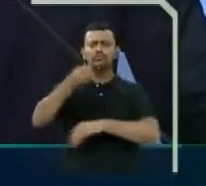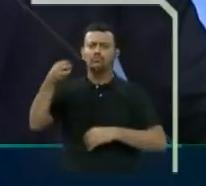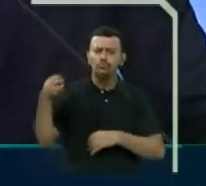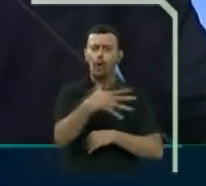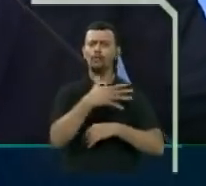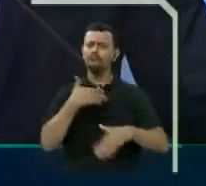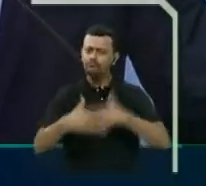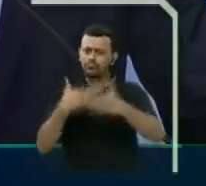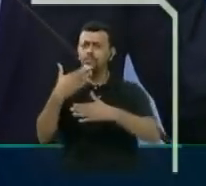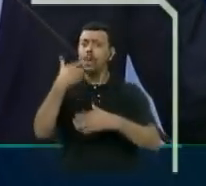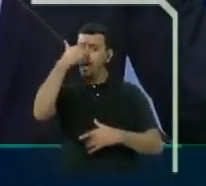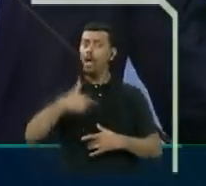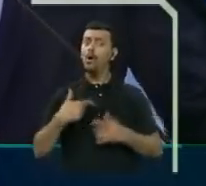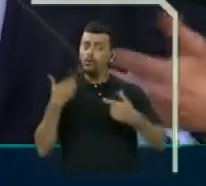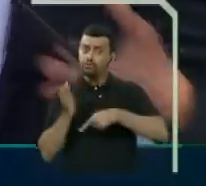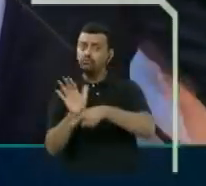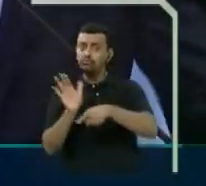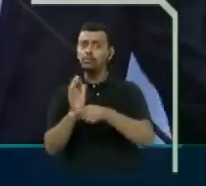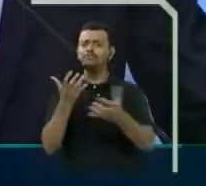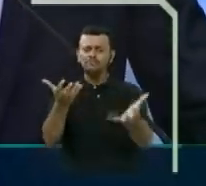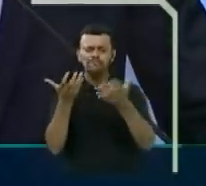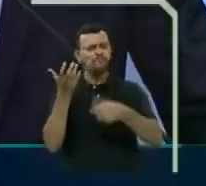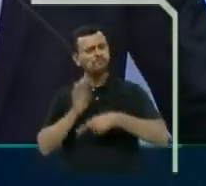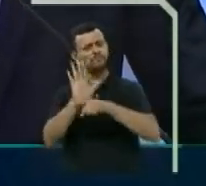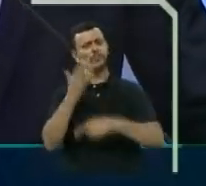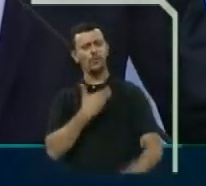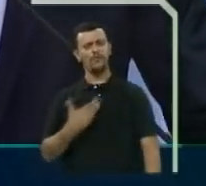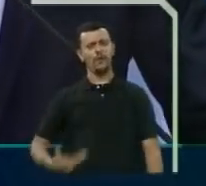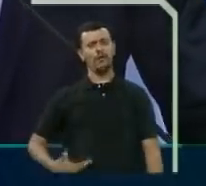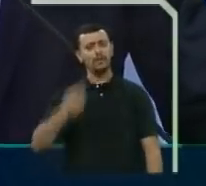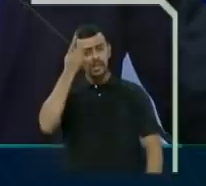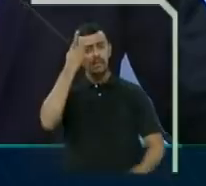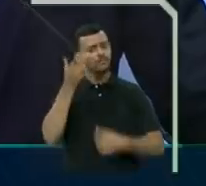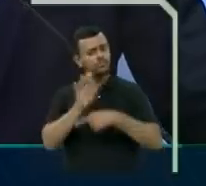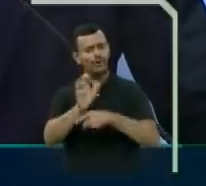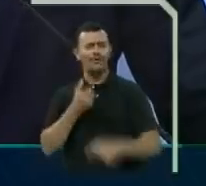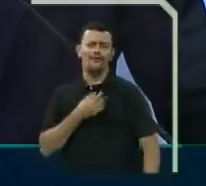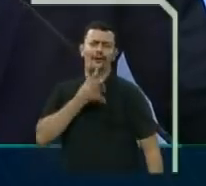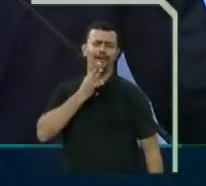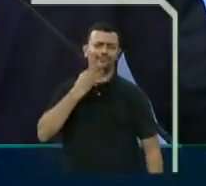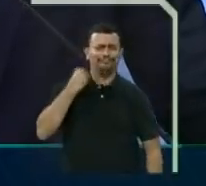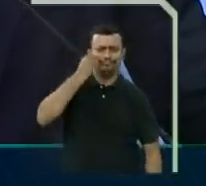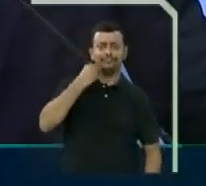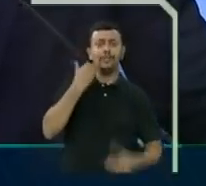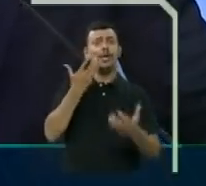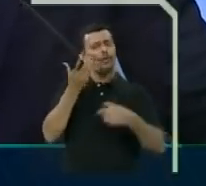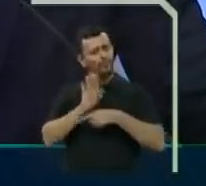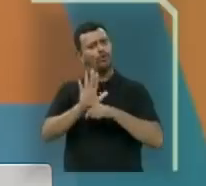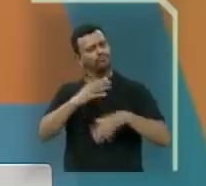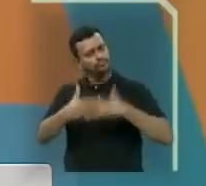isso que eu vou fazer, vou trazer desenvolvimento, é isso que eu sei fazer, é isso que eu conheço e vou fazer como governador.